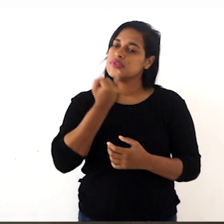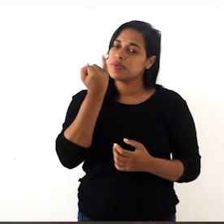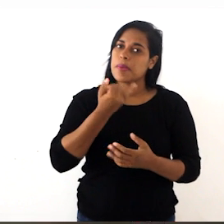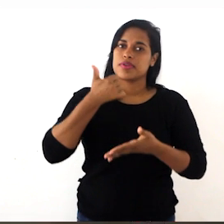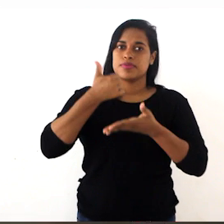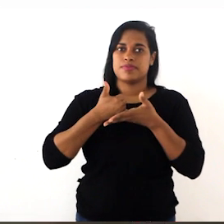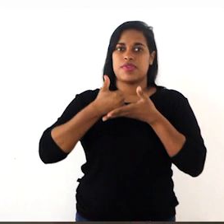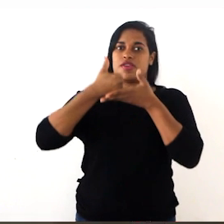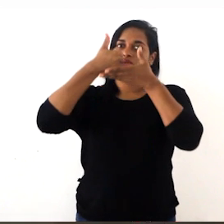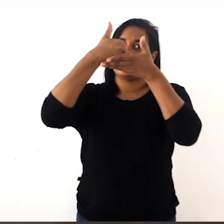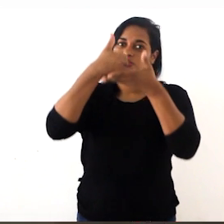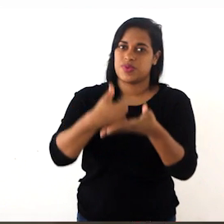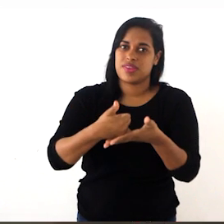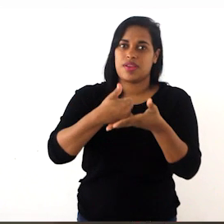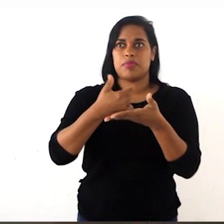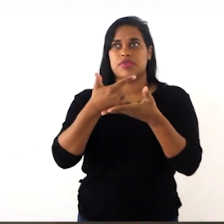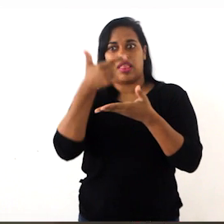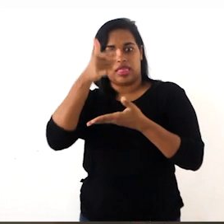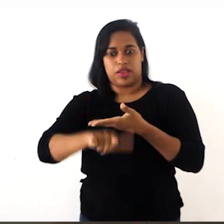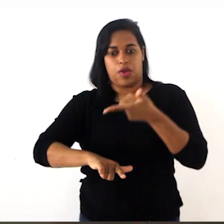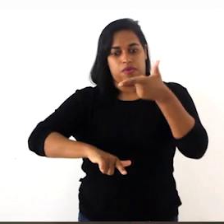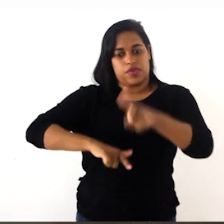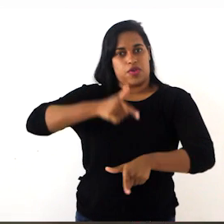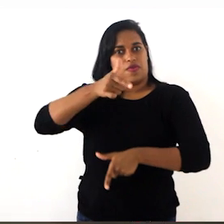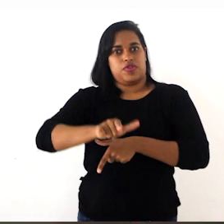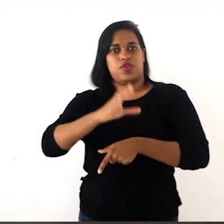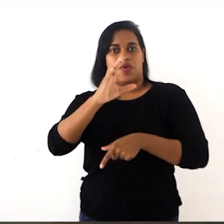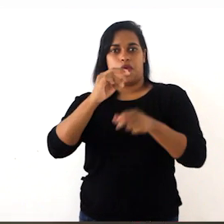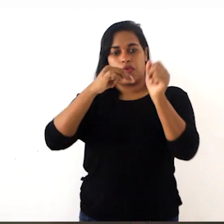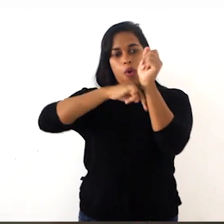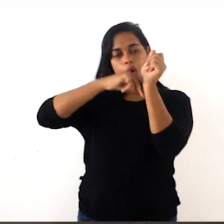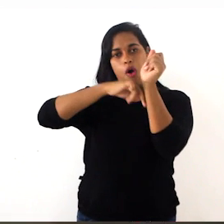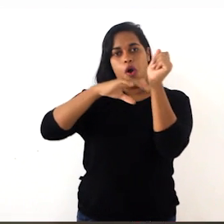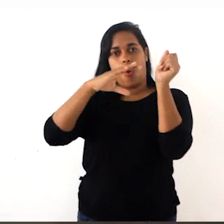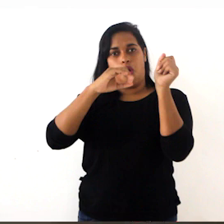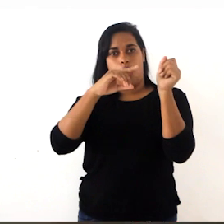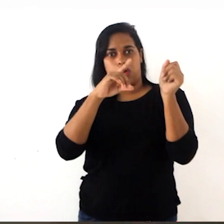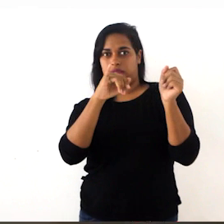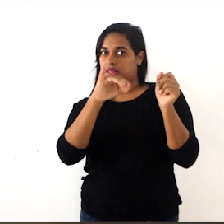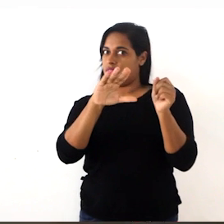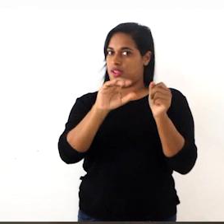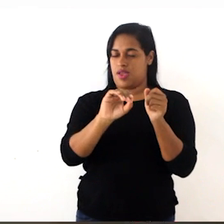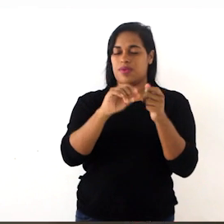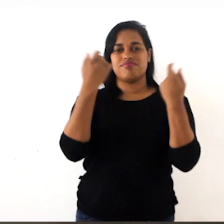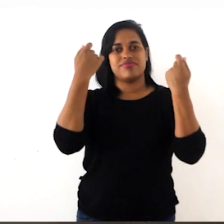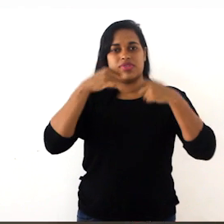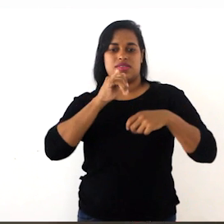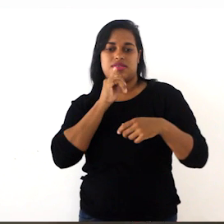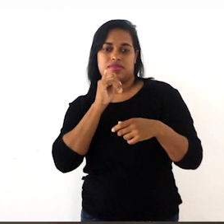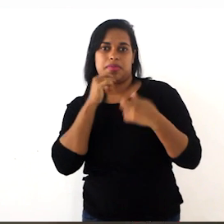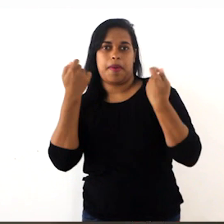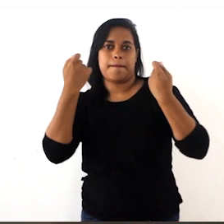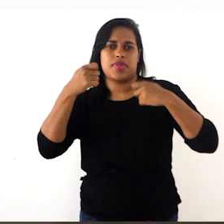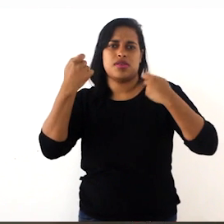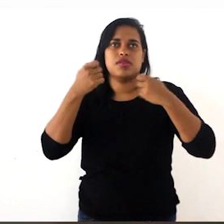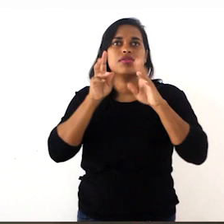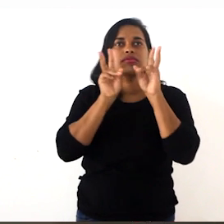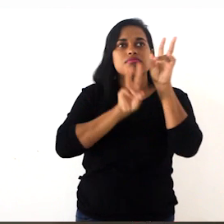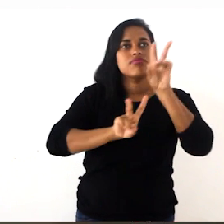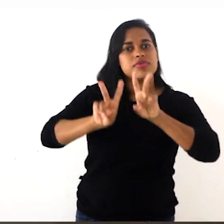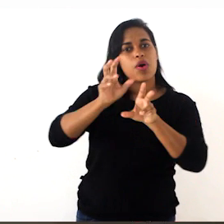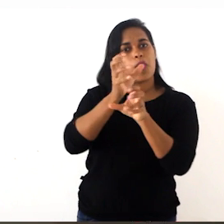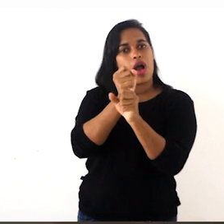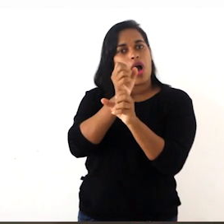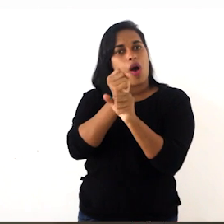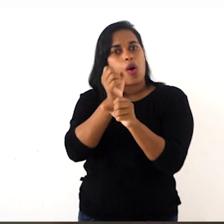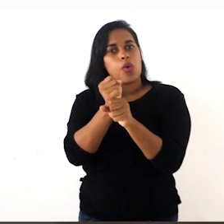bastante para a gente não ter que replicar o código. Se a gente precisa fazer um tratamento de strings, se a gente precisa de um cálculo